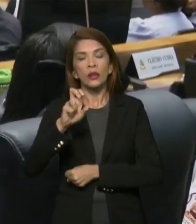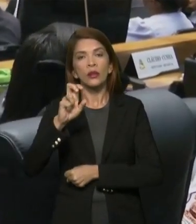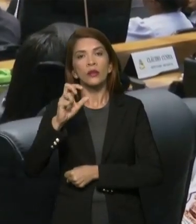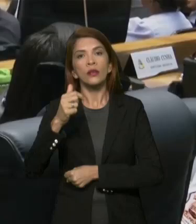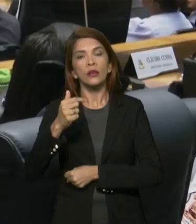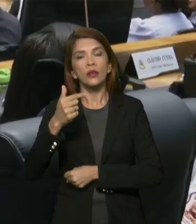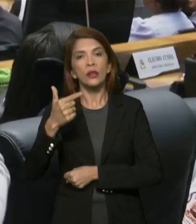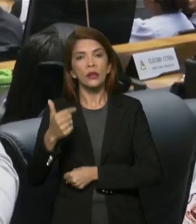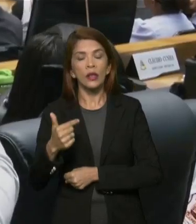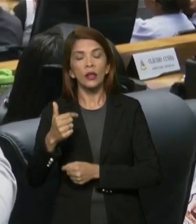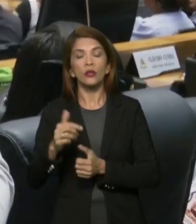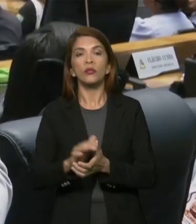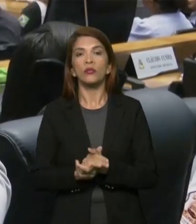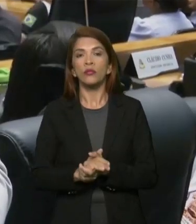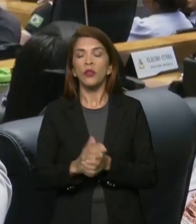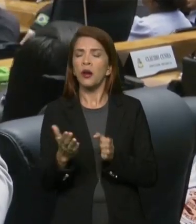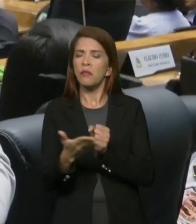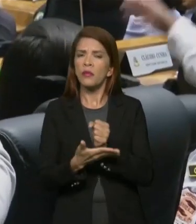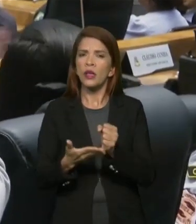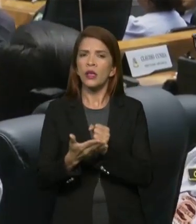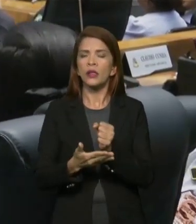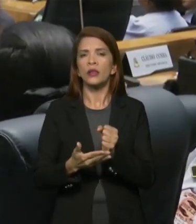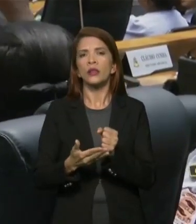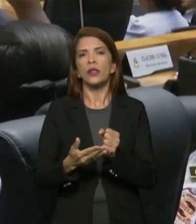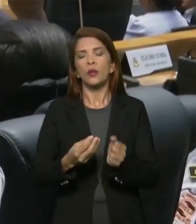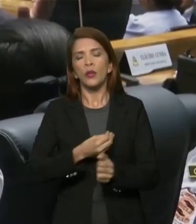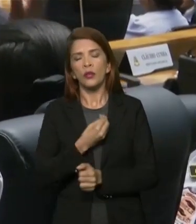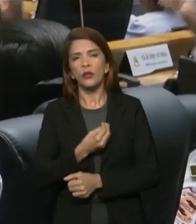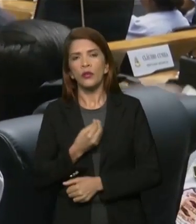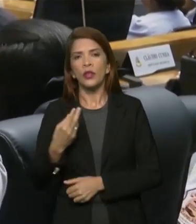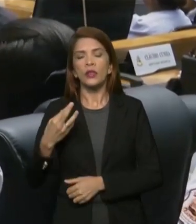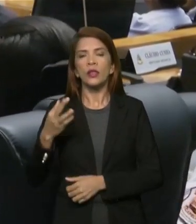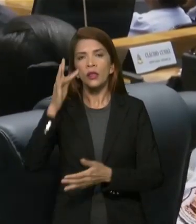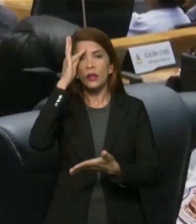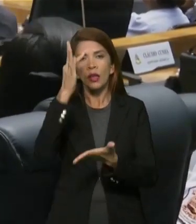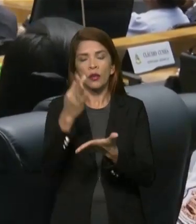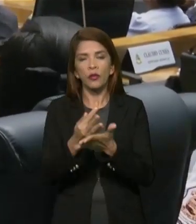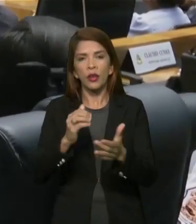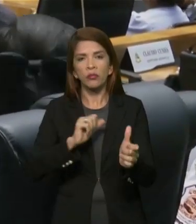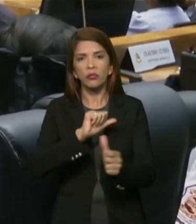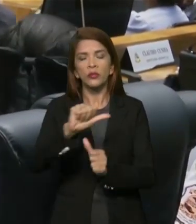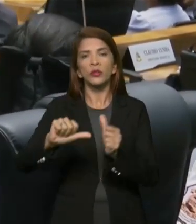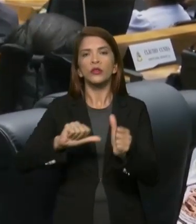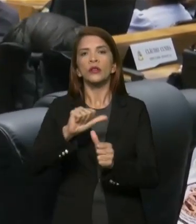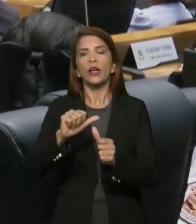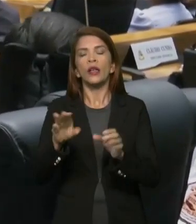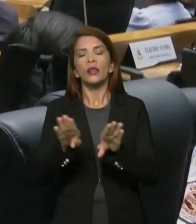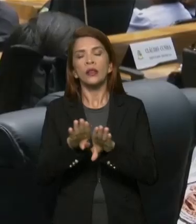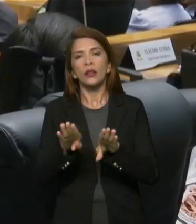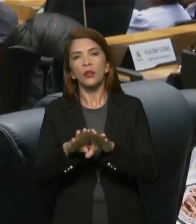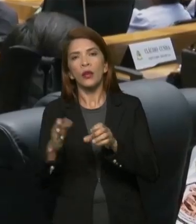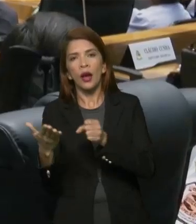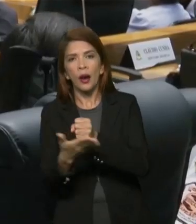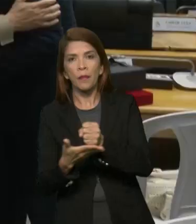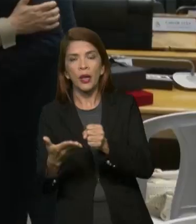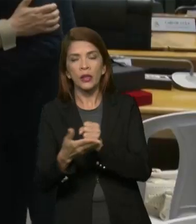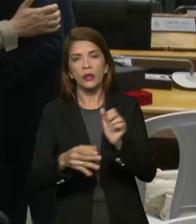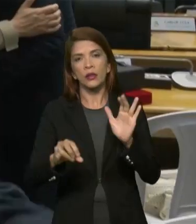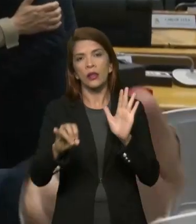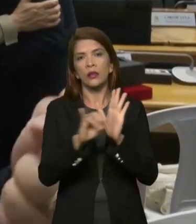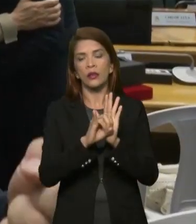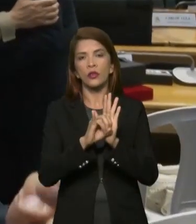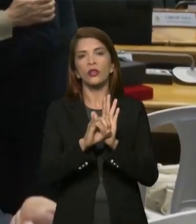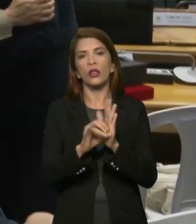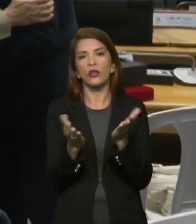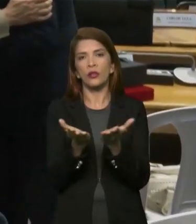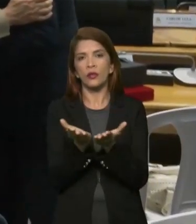para transformar a vivência da fé e estabelecer princípios que até hoje moldam a identidade evangélica.